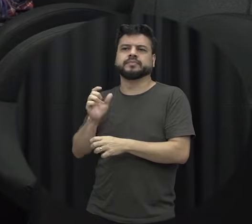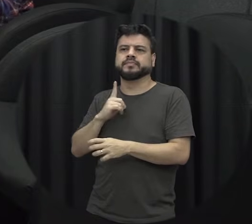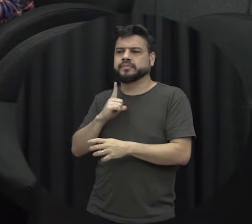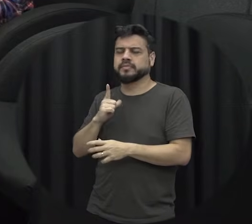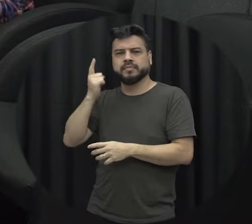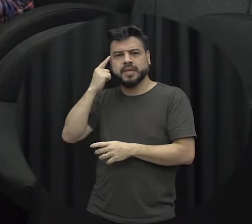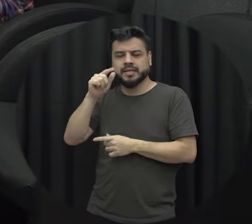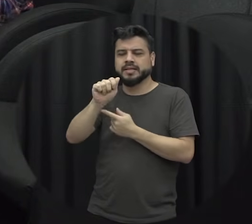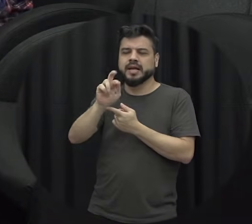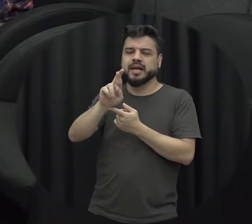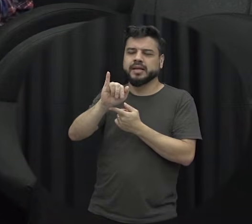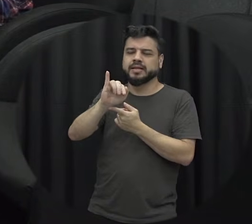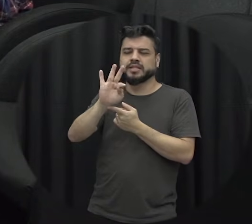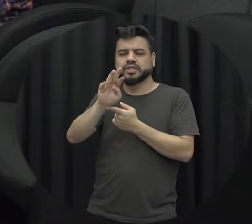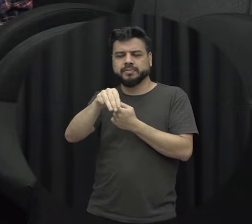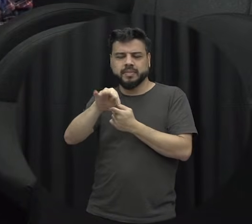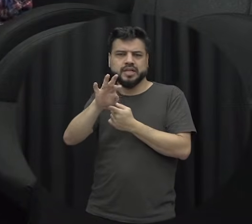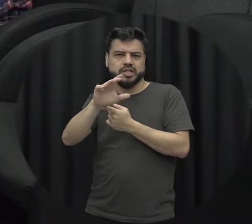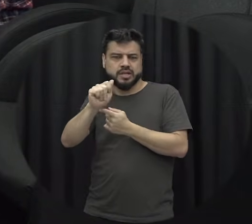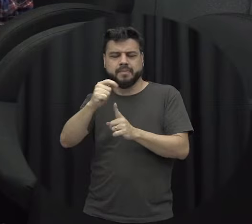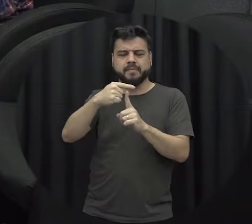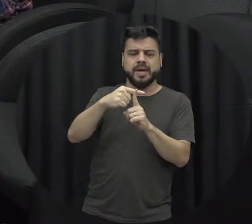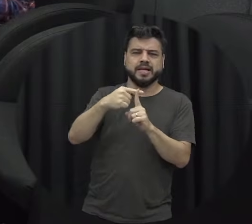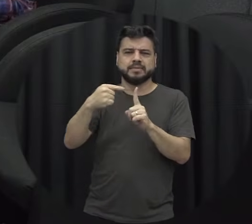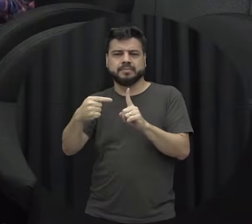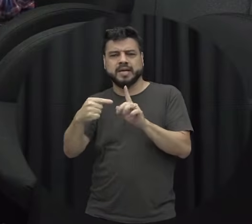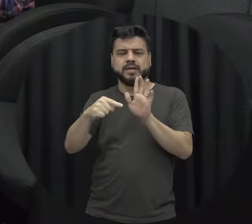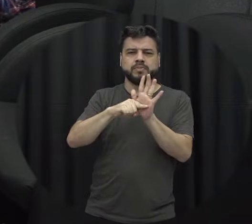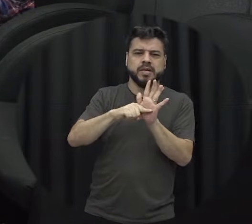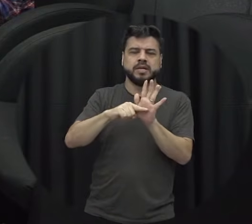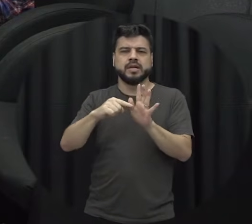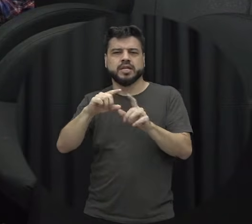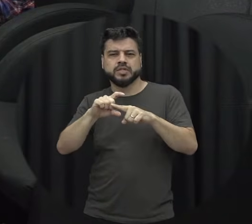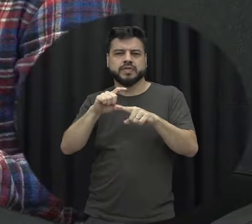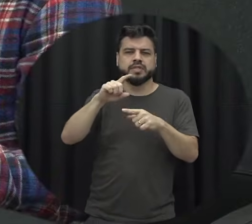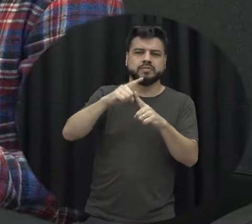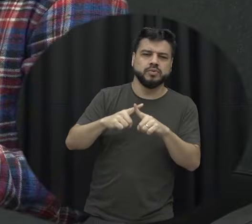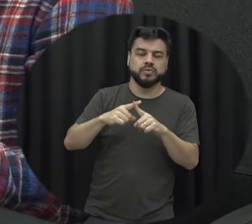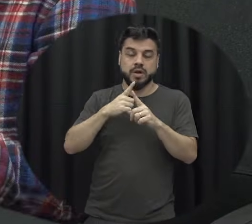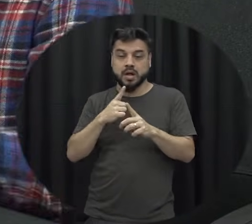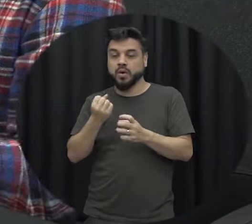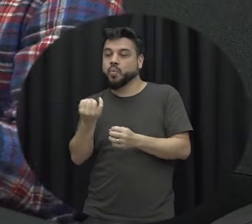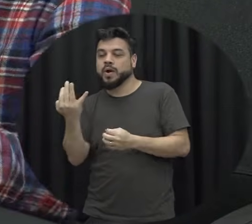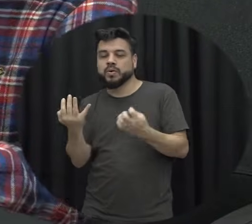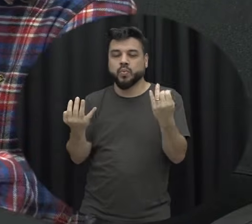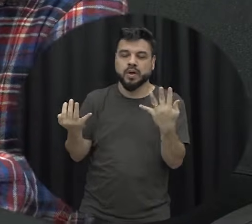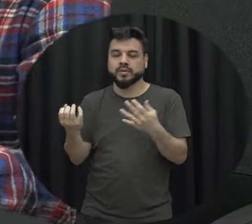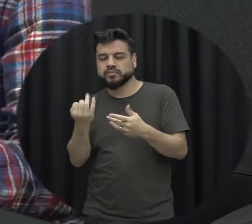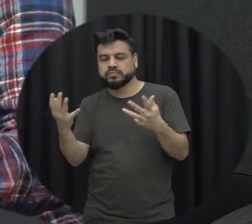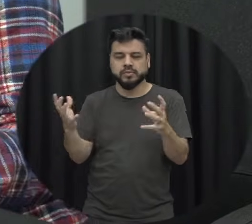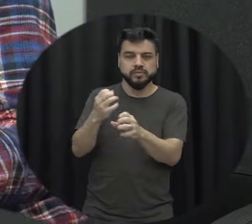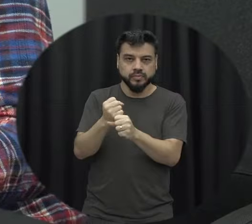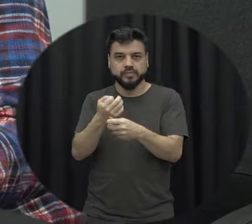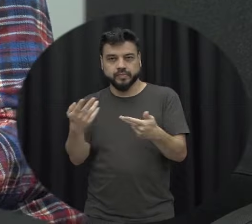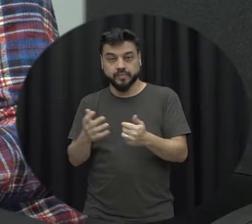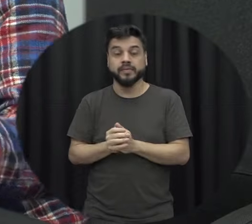exemplo, a gente está pensando em somar, subtrair, fazer operações com quantidades. Mas se a gente avança um pouquinho